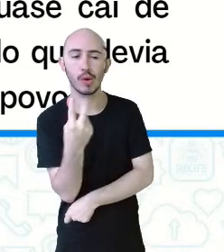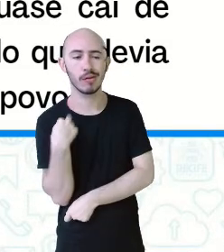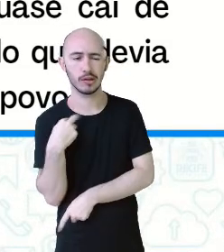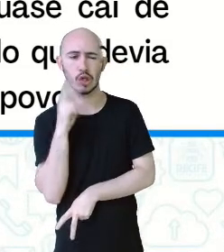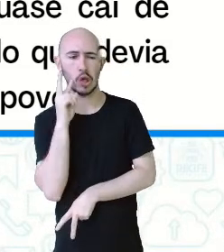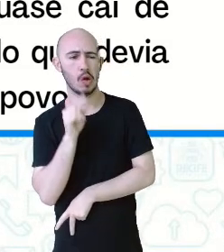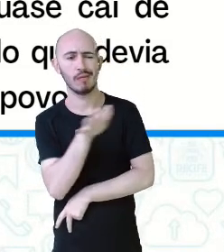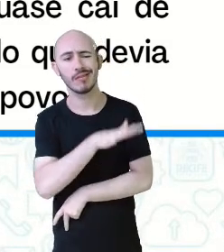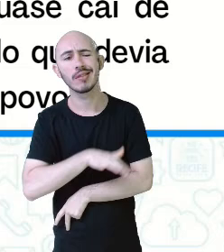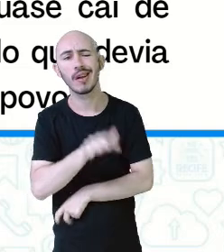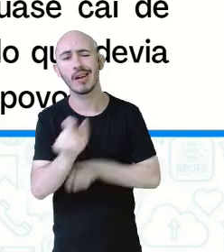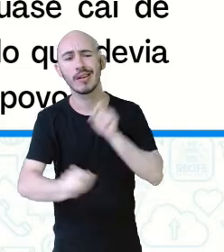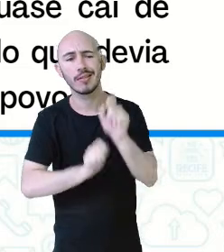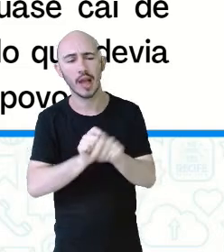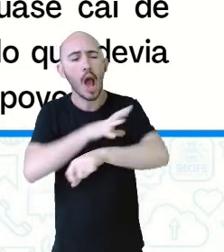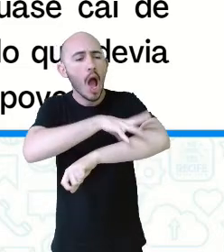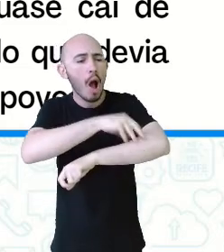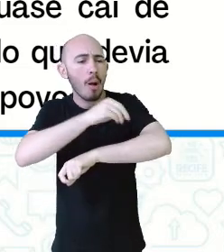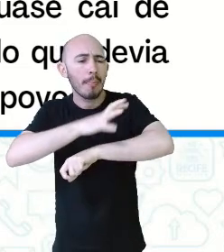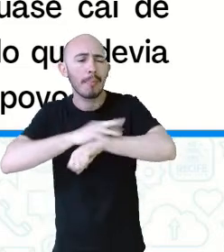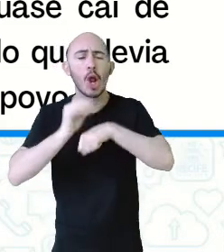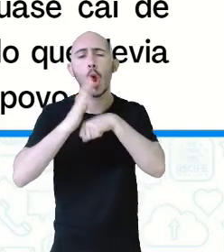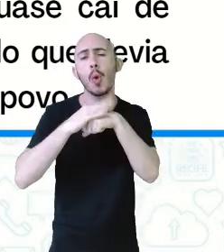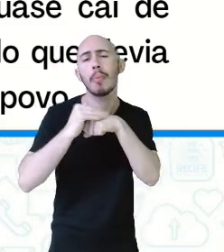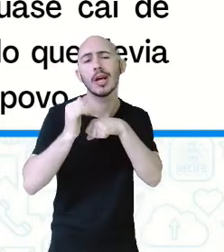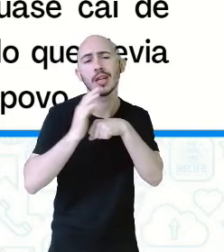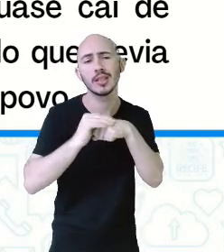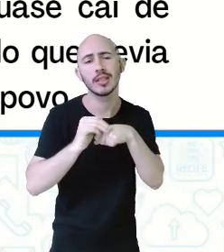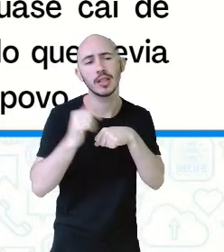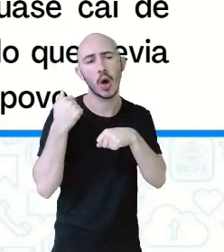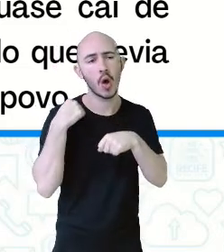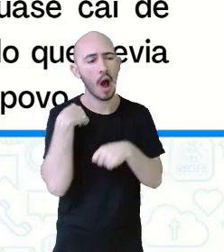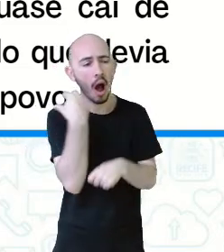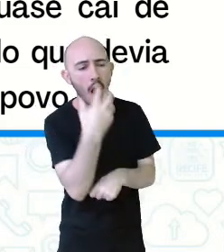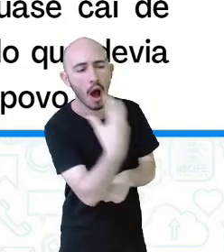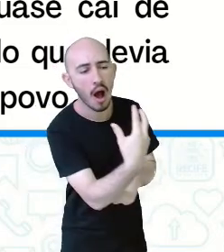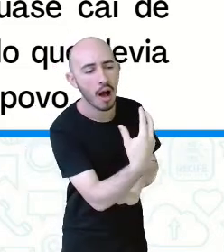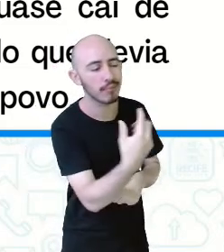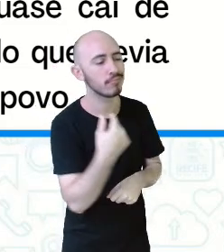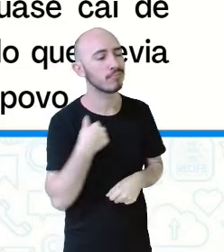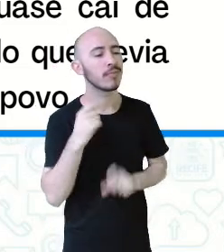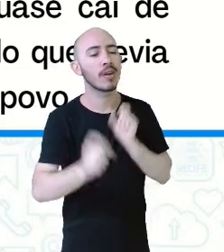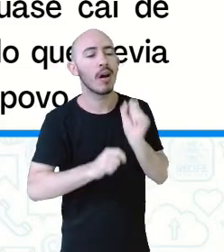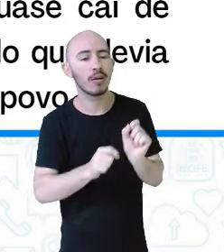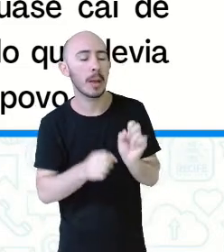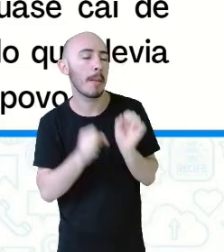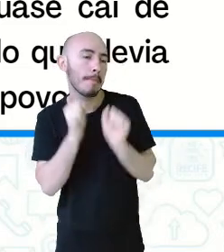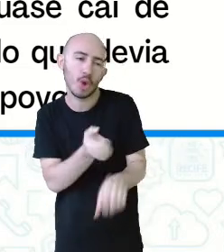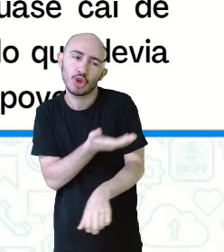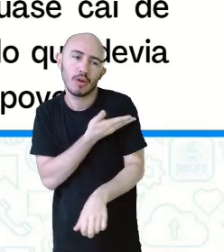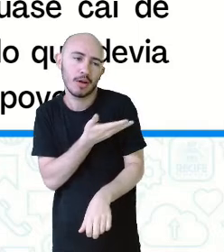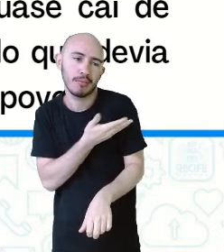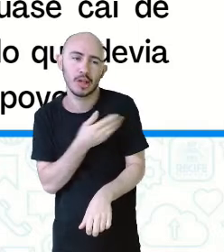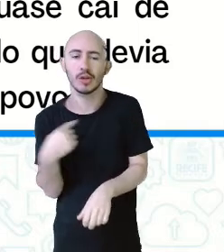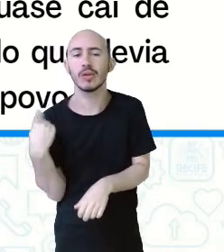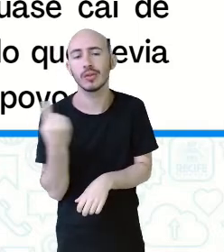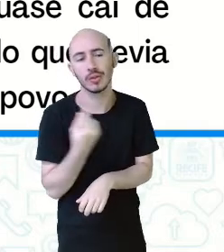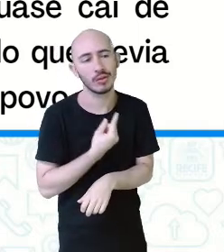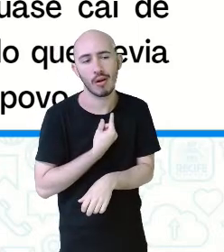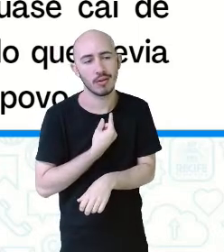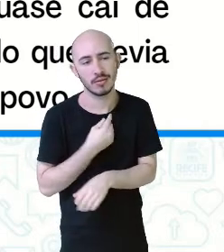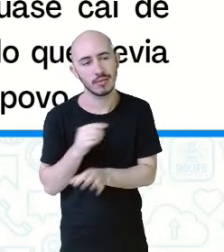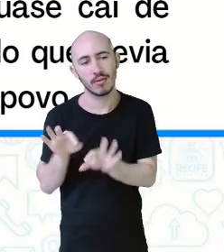Um de pelo macio e arbondoso seduziu-me logo. Devia ser um desses bons amigos da nossa gente.